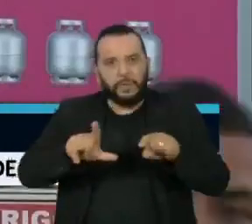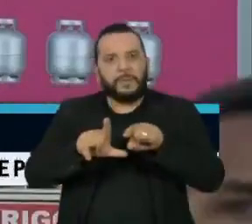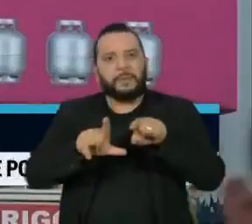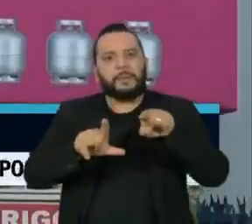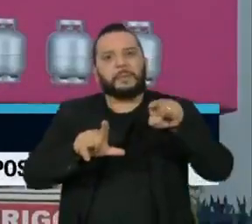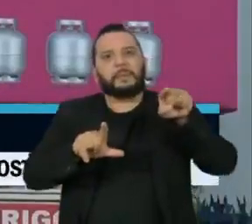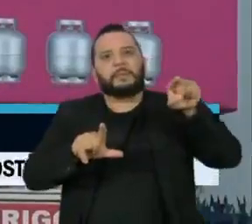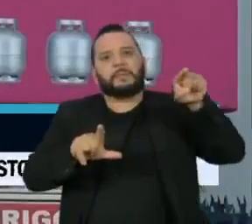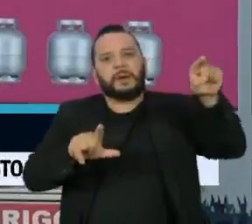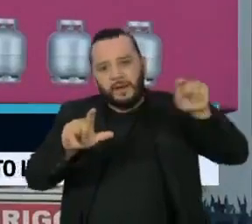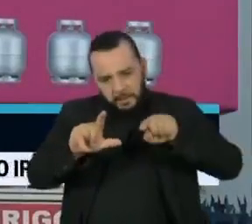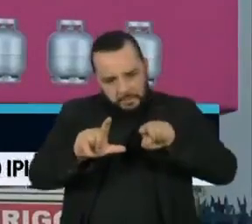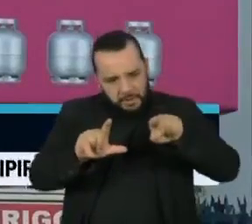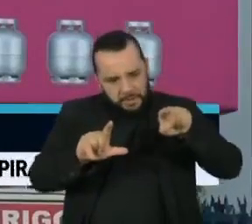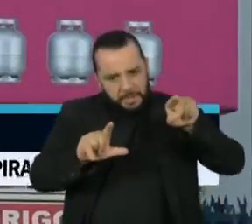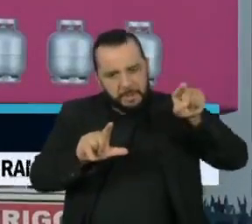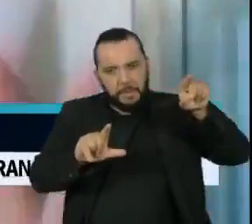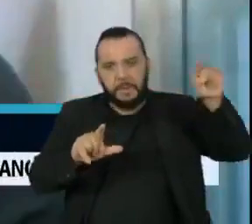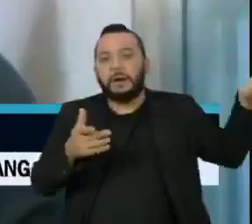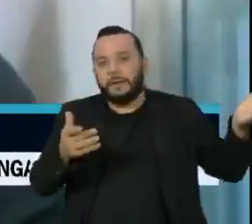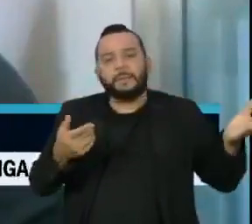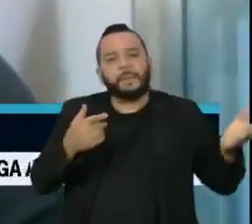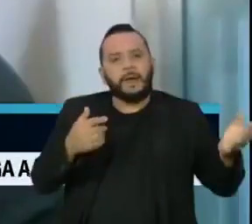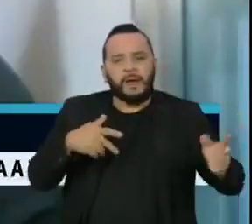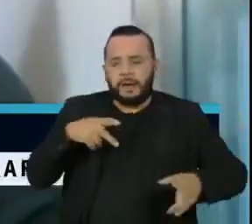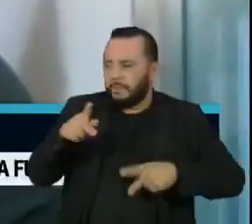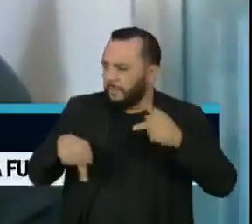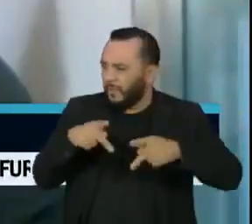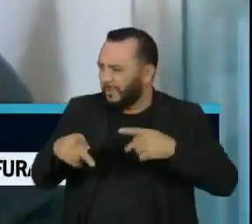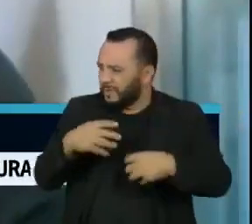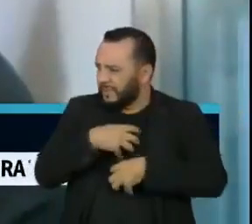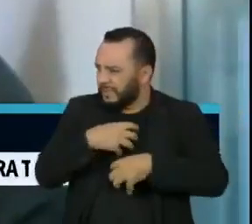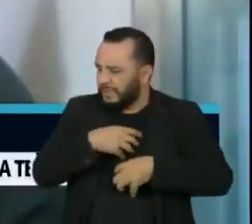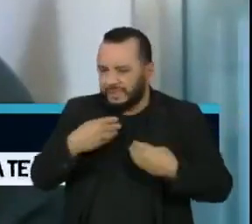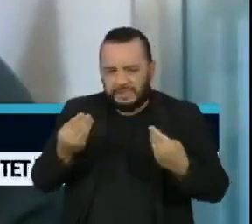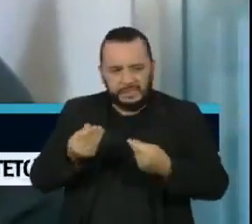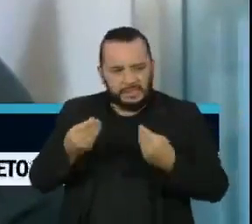retroalimentando infinitamente, né, até galopar uma inflação.